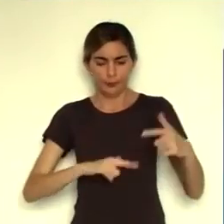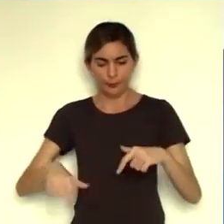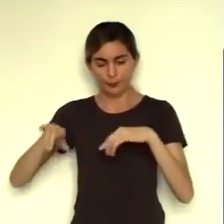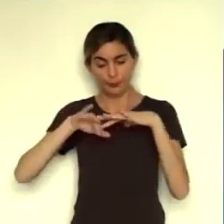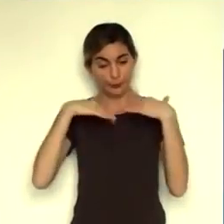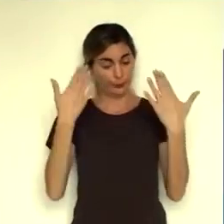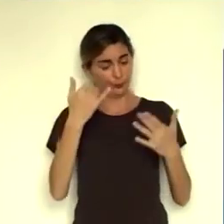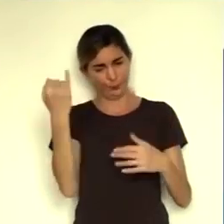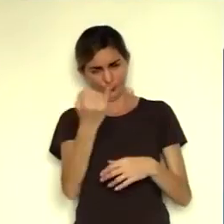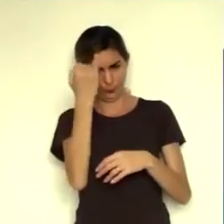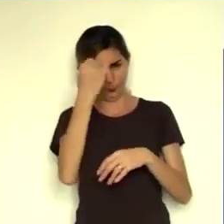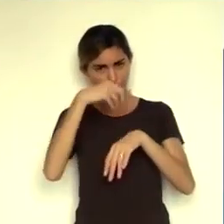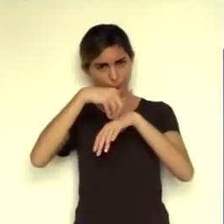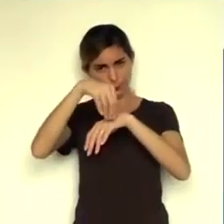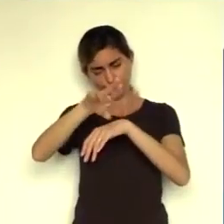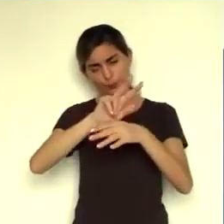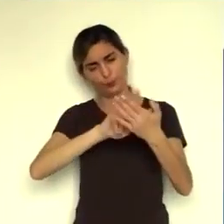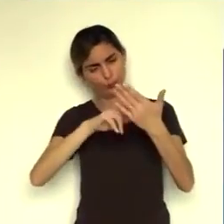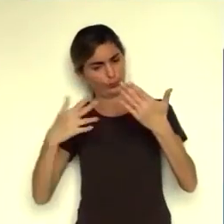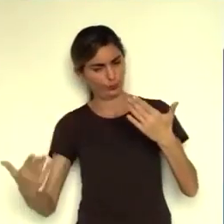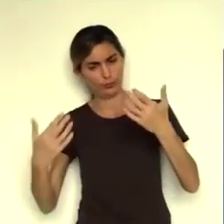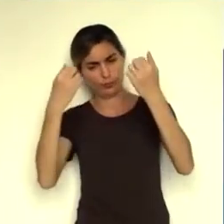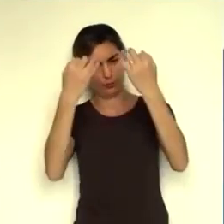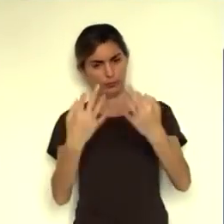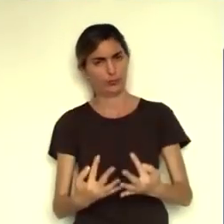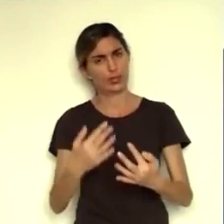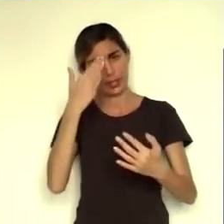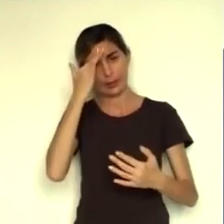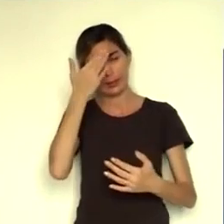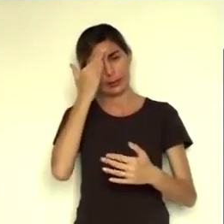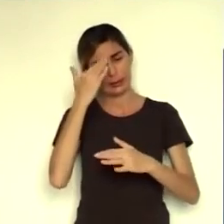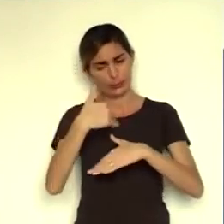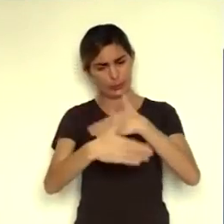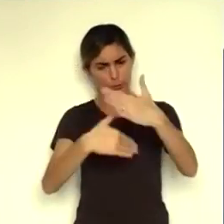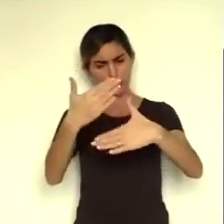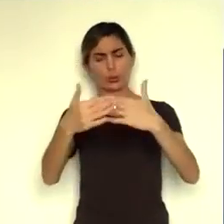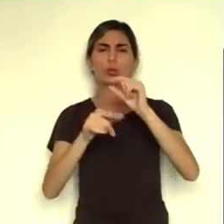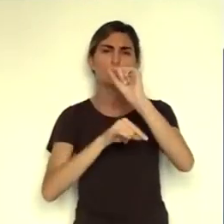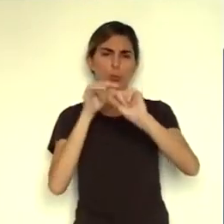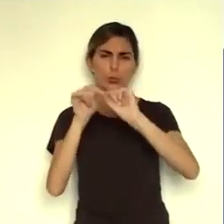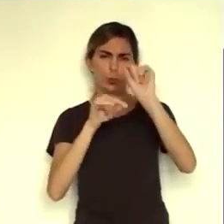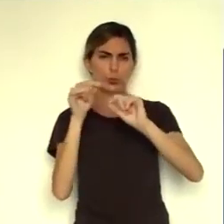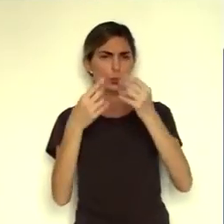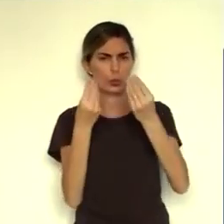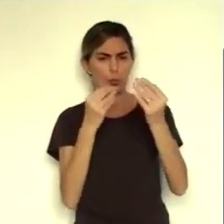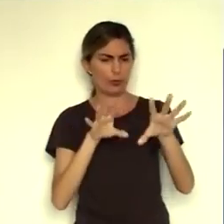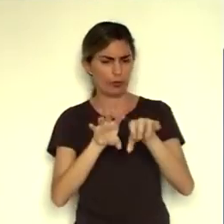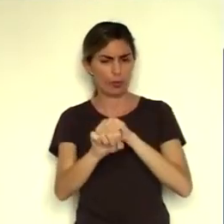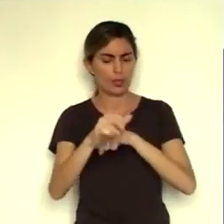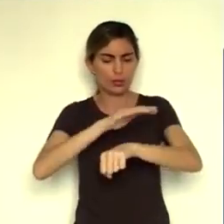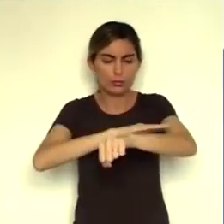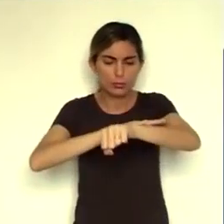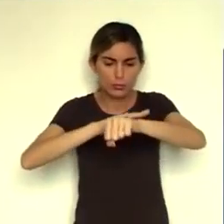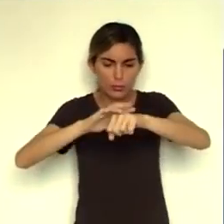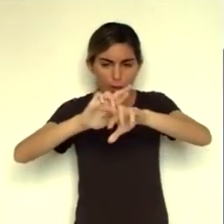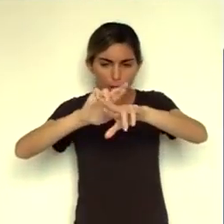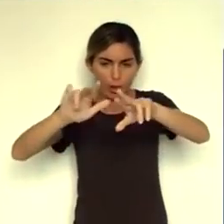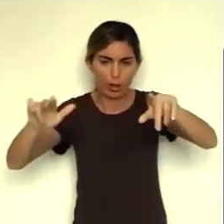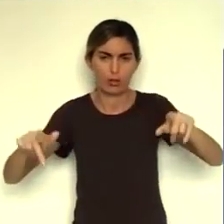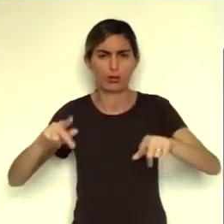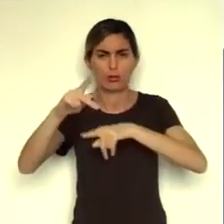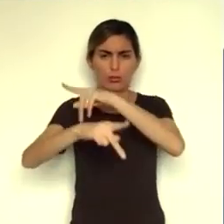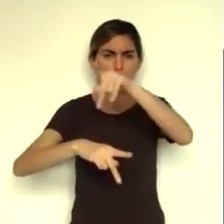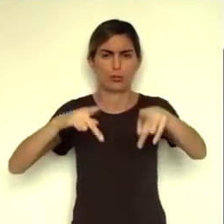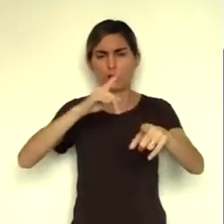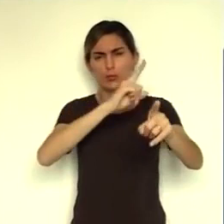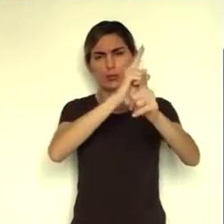né? Então, é importante ressaltar esse contexto para que a gente possa compreender o processo de conformação étnica da